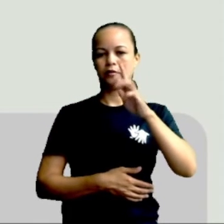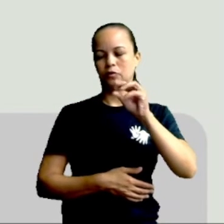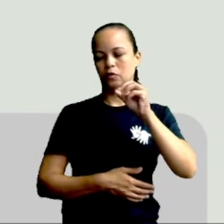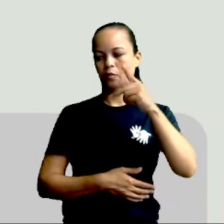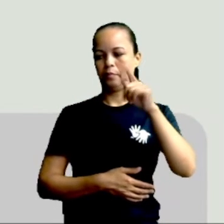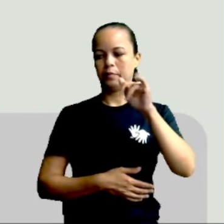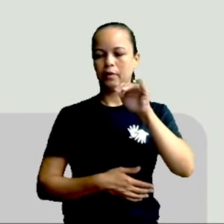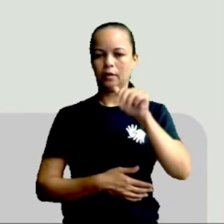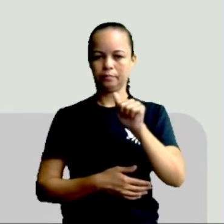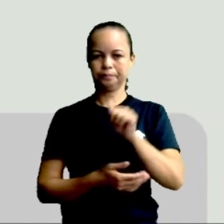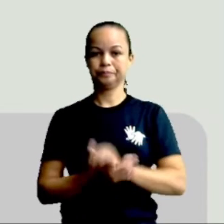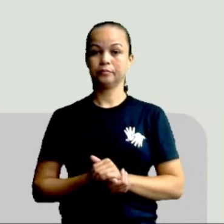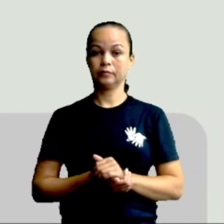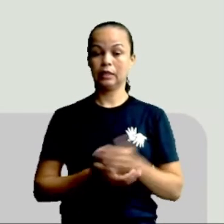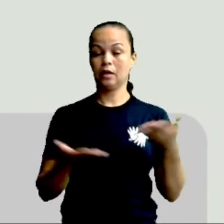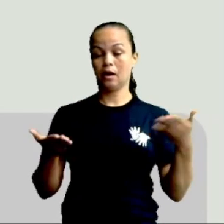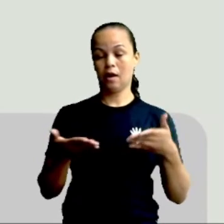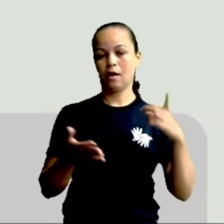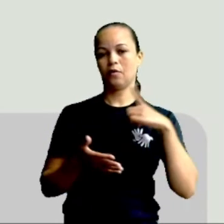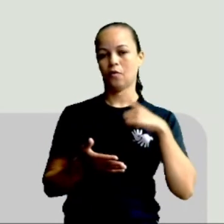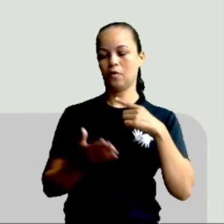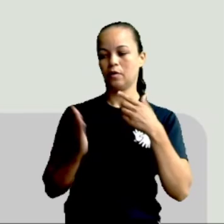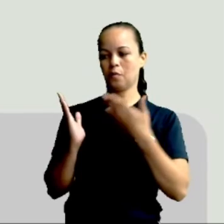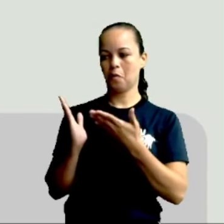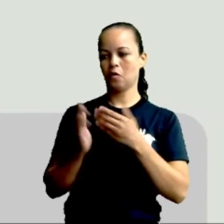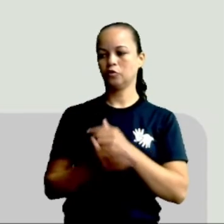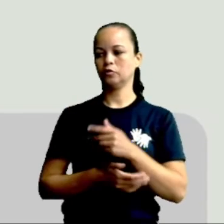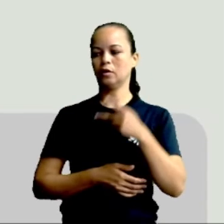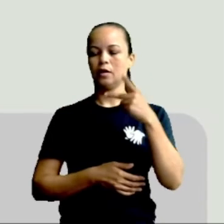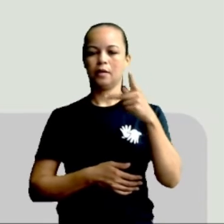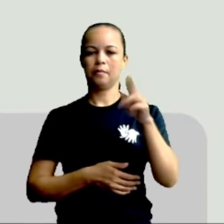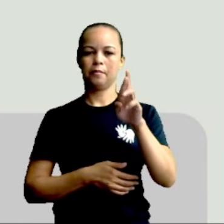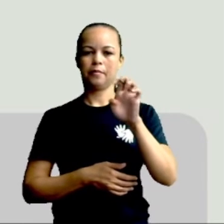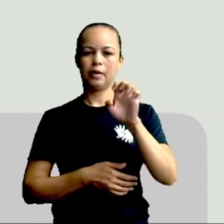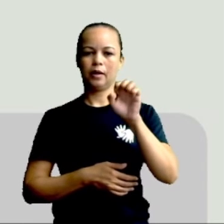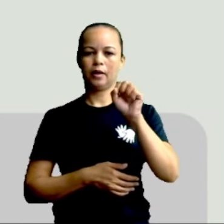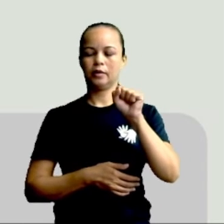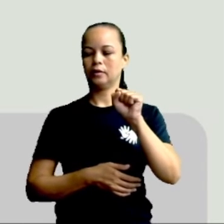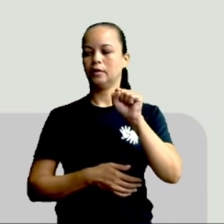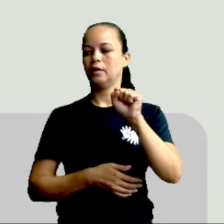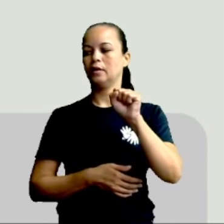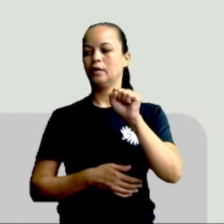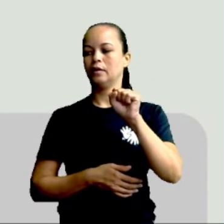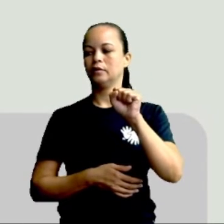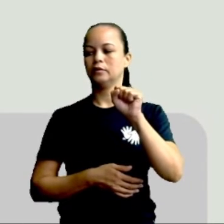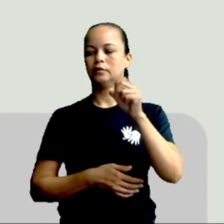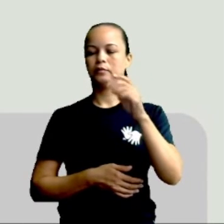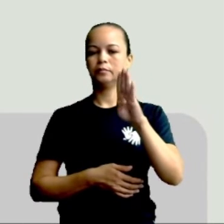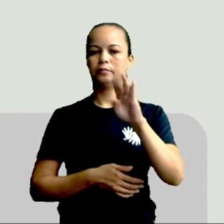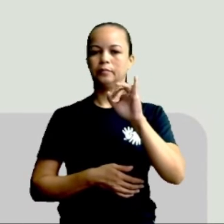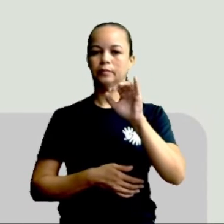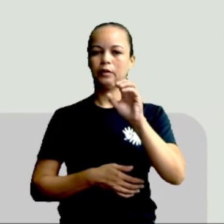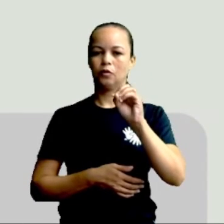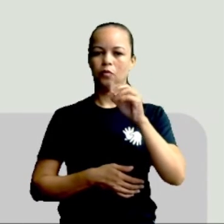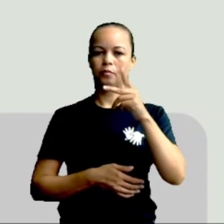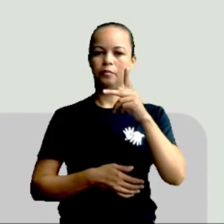presbiopia. São pessoas que têm aquela visão cansada, né? Tem problema no músculo, né?